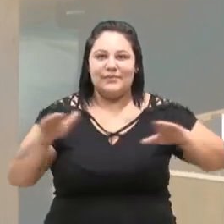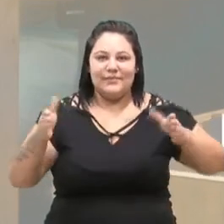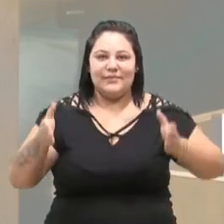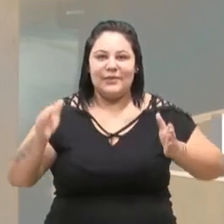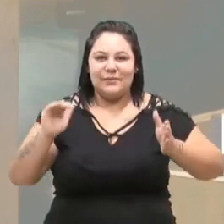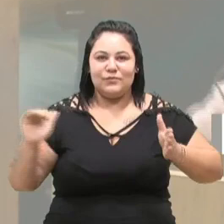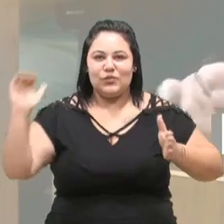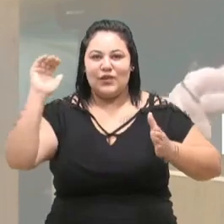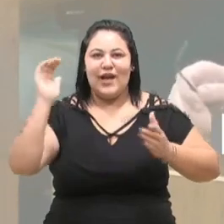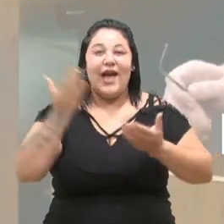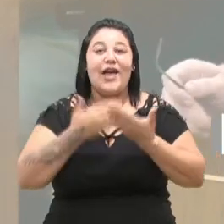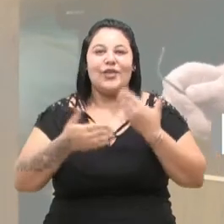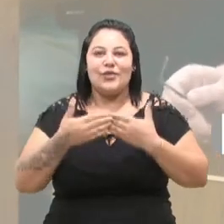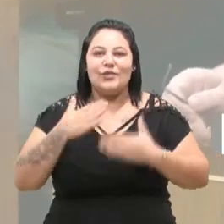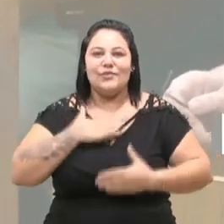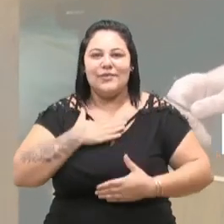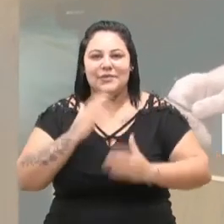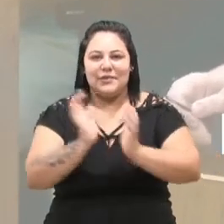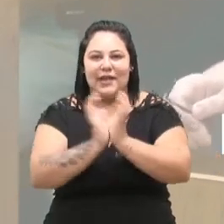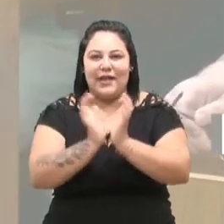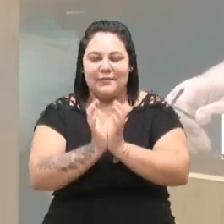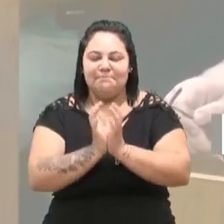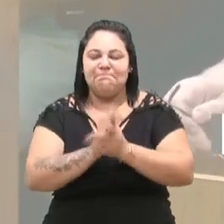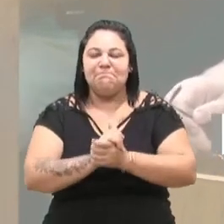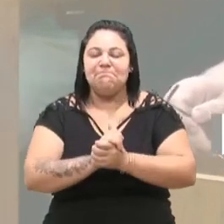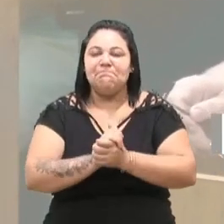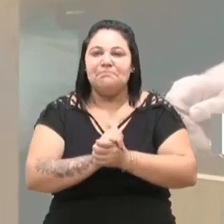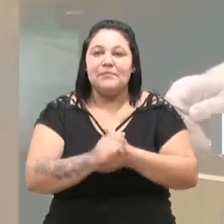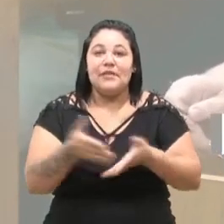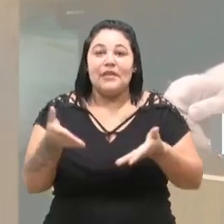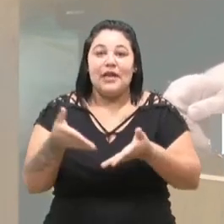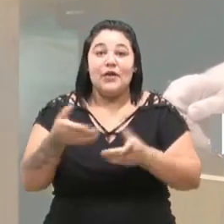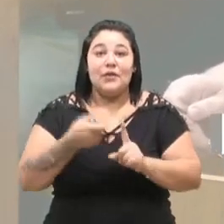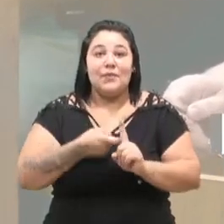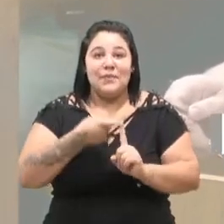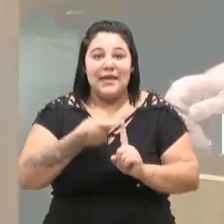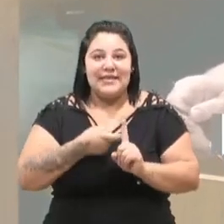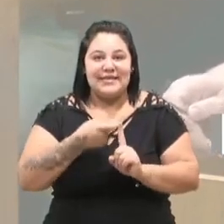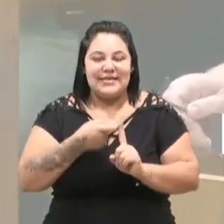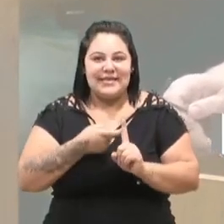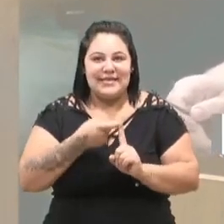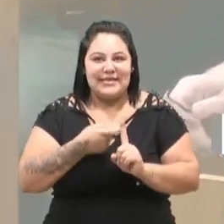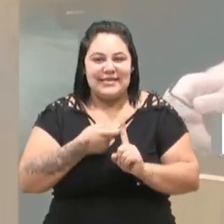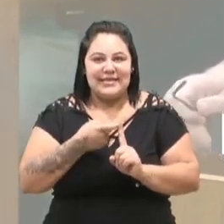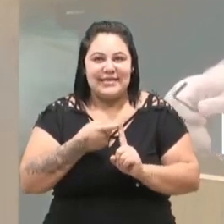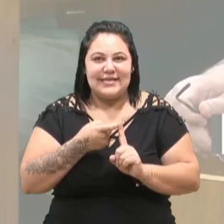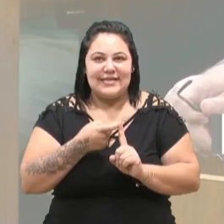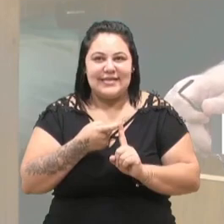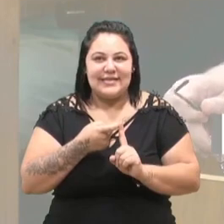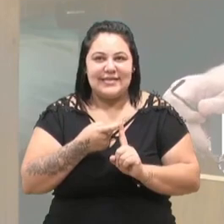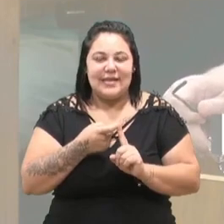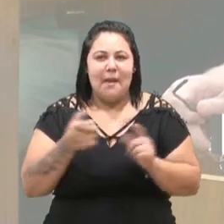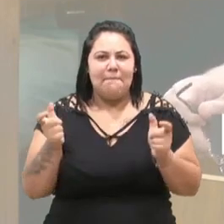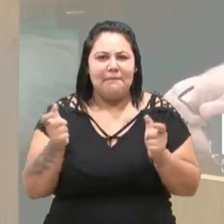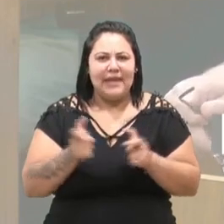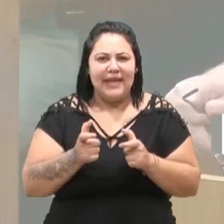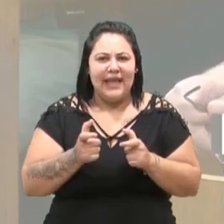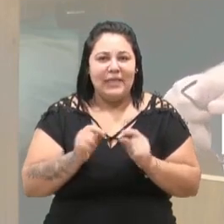caros colegas. Estamos no mês repleto, um mês curto, mas